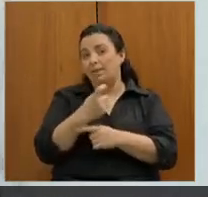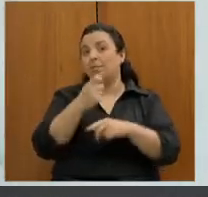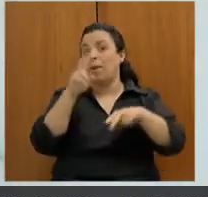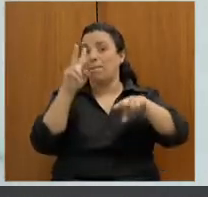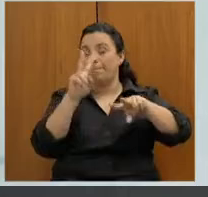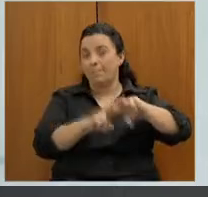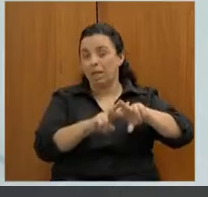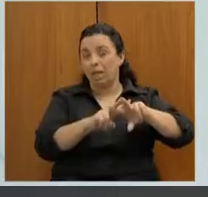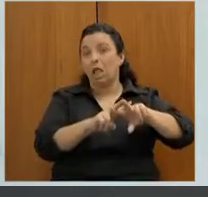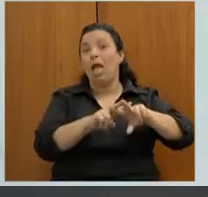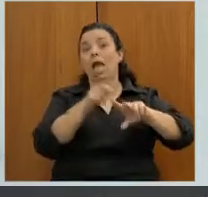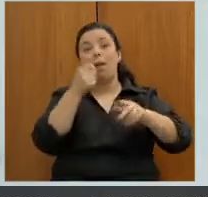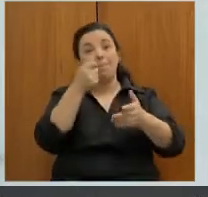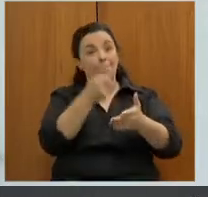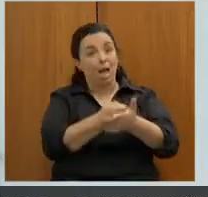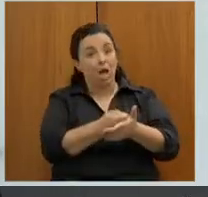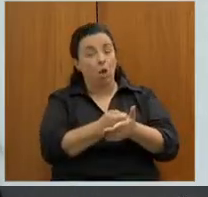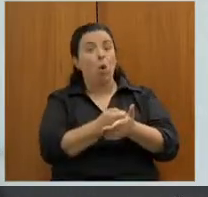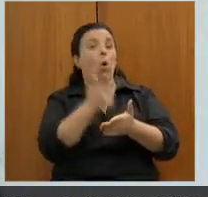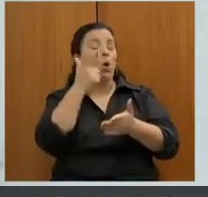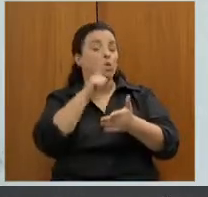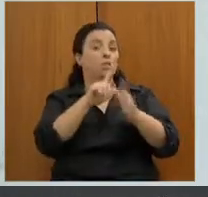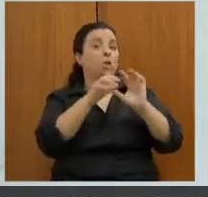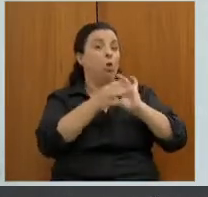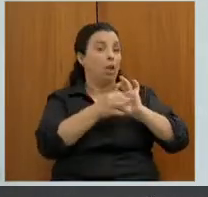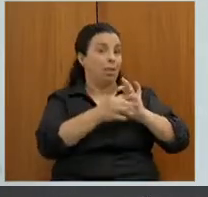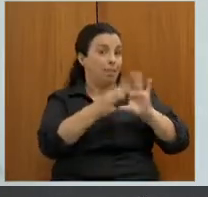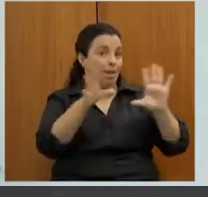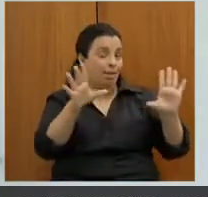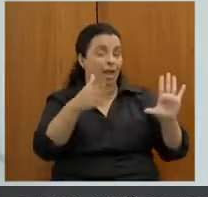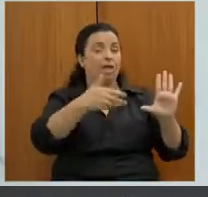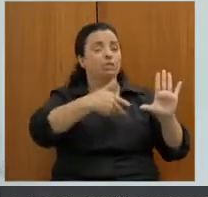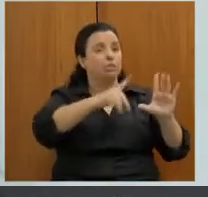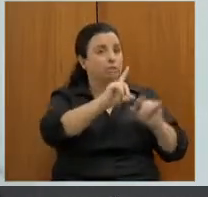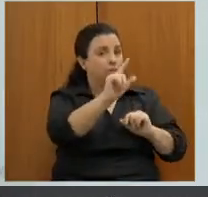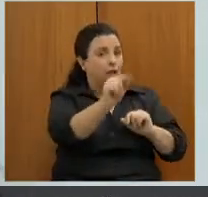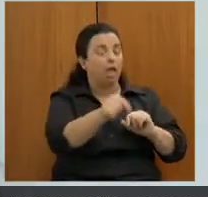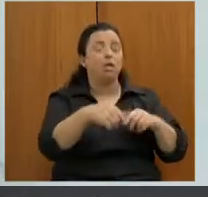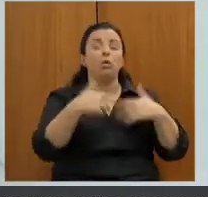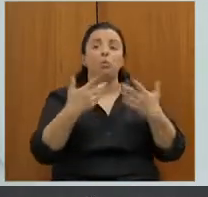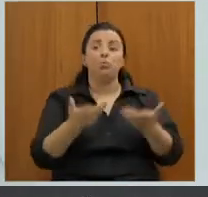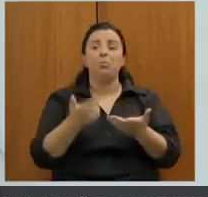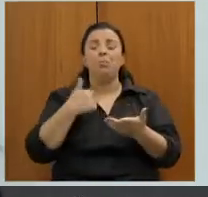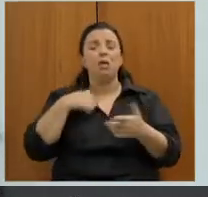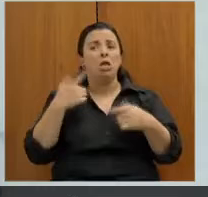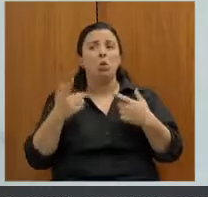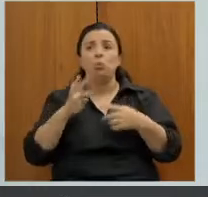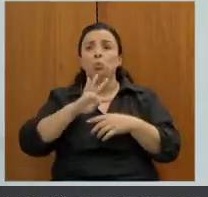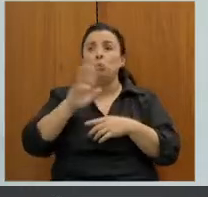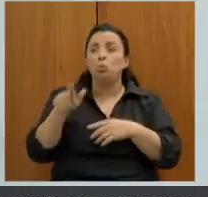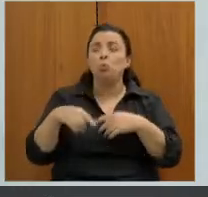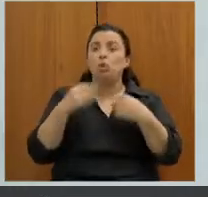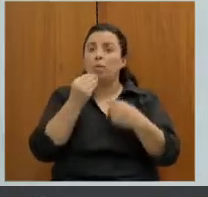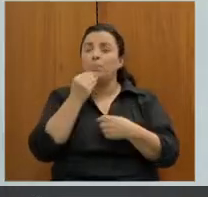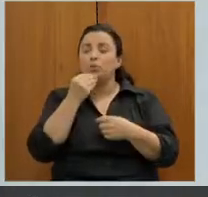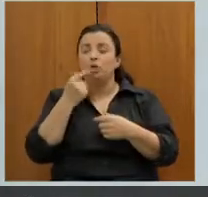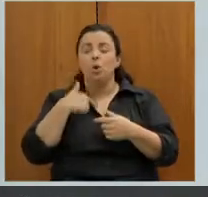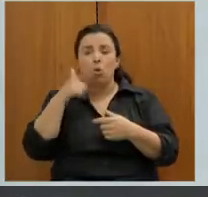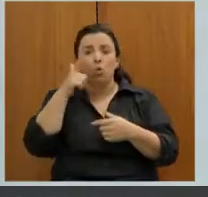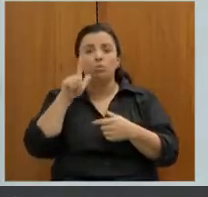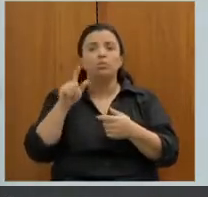de um dia para o outro mas eu fiz tudo aquilo que eu poderia fazer e com o decorrer do tempo